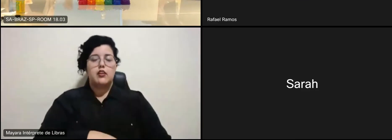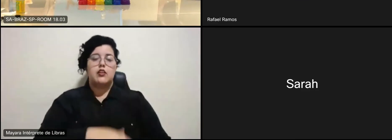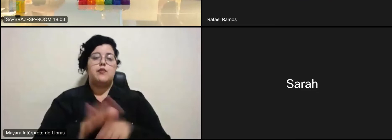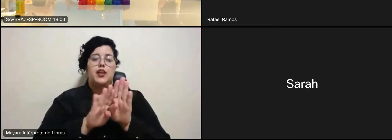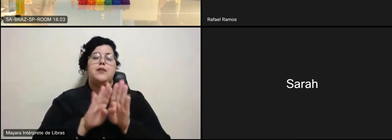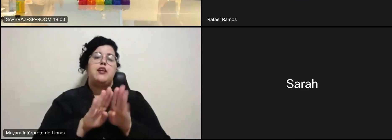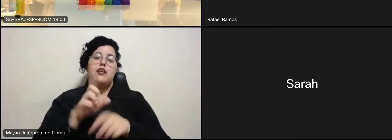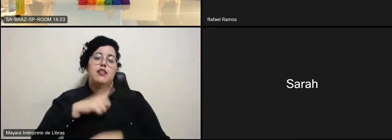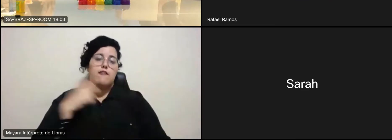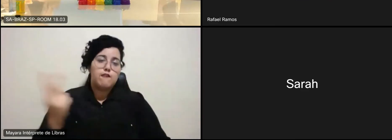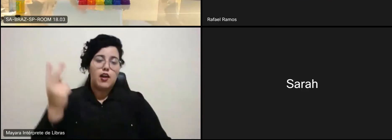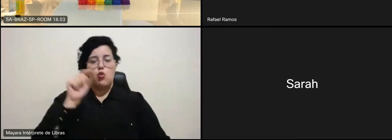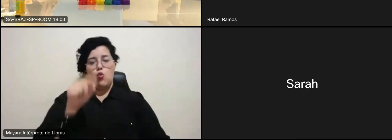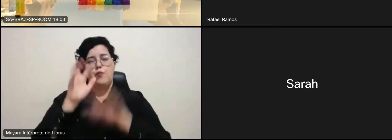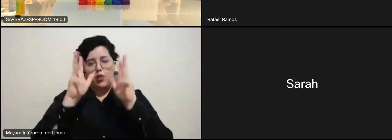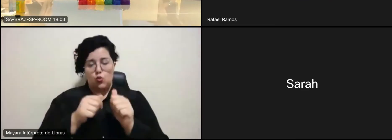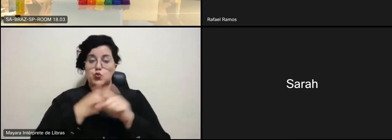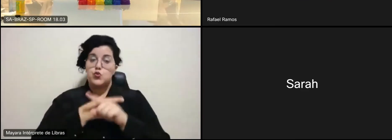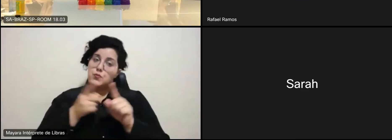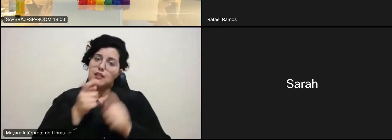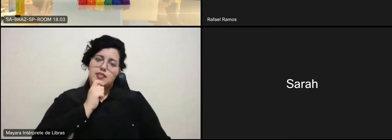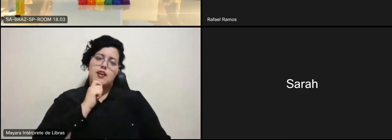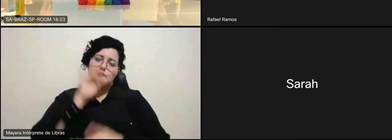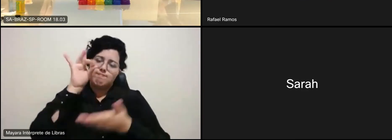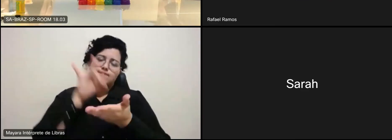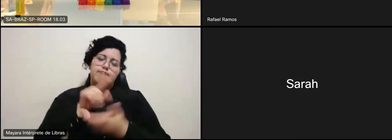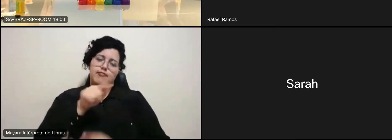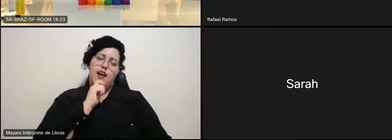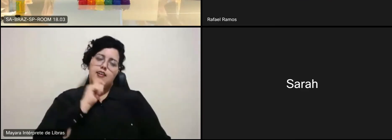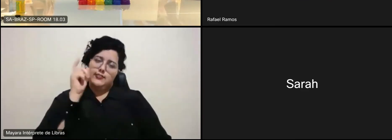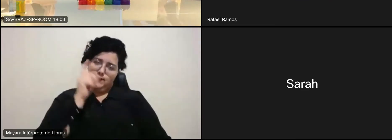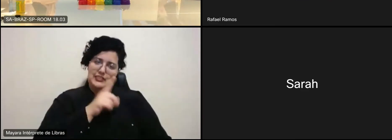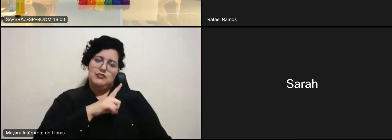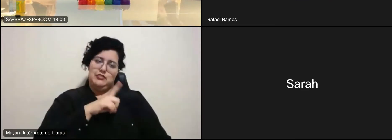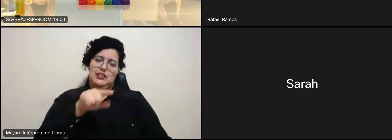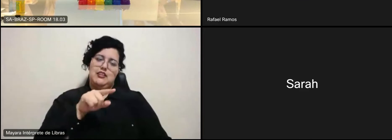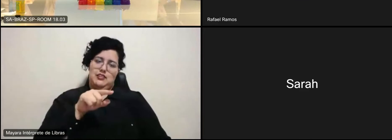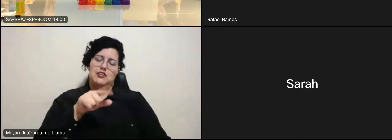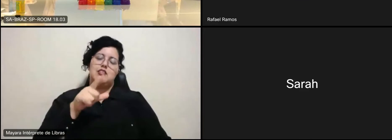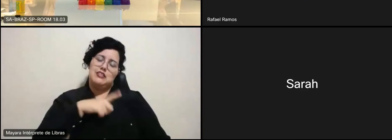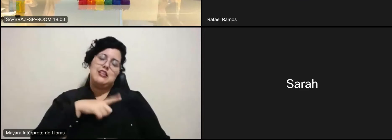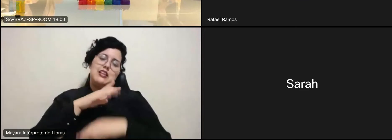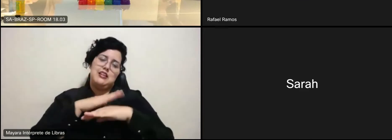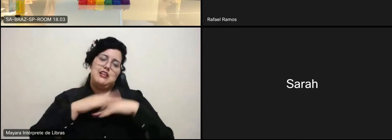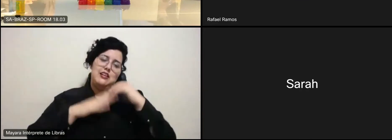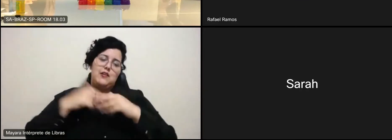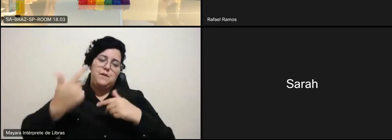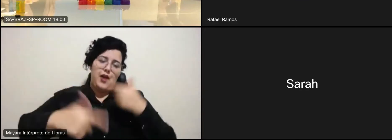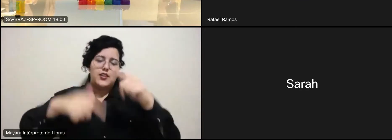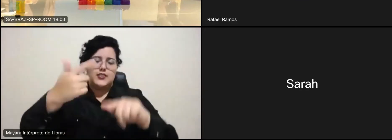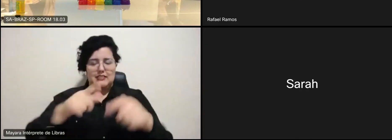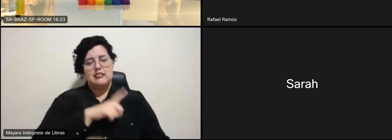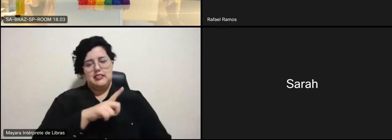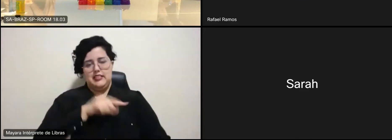perpetuado seus valores para todos, mas ainda é uma realidade. Talvez a gente tenha vivido cada vez mais. E